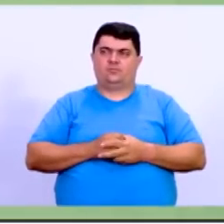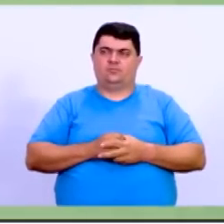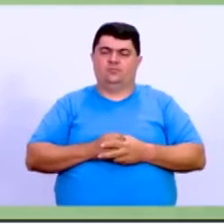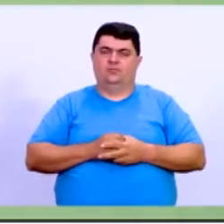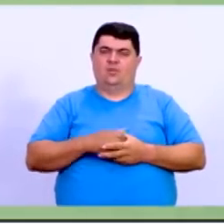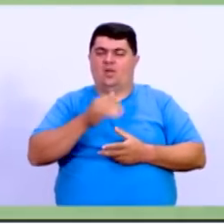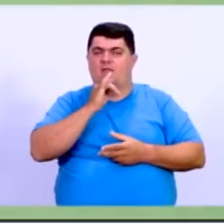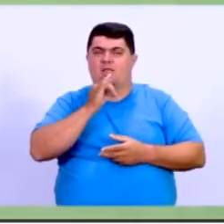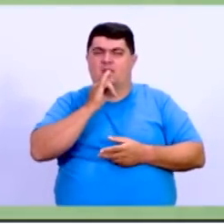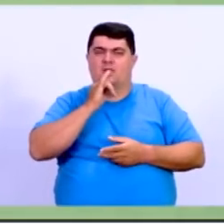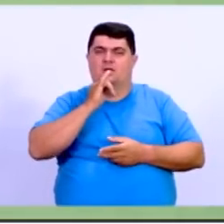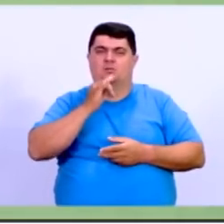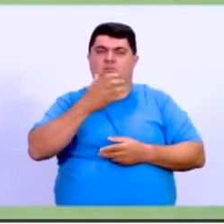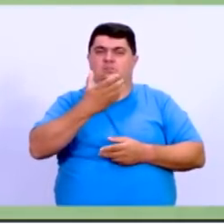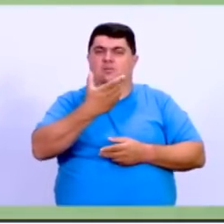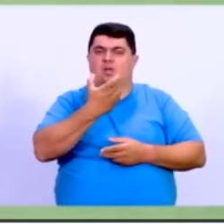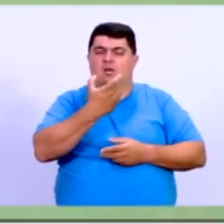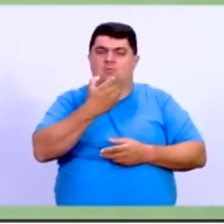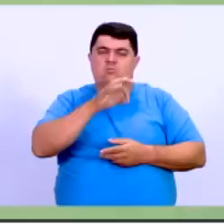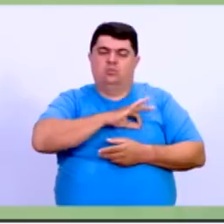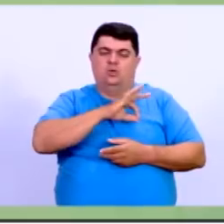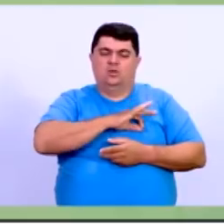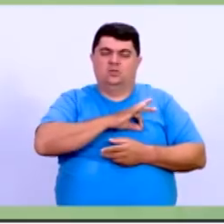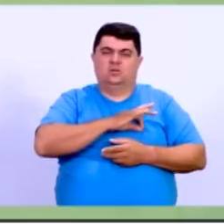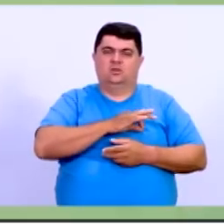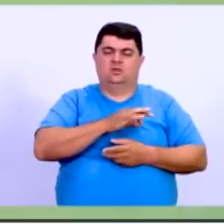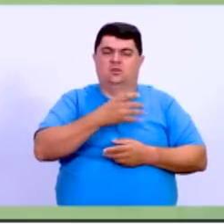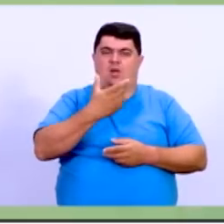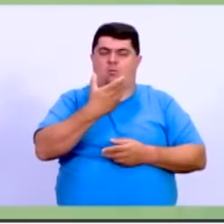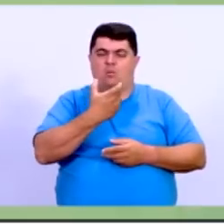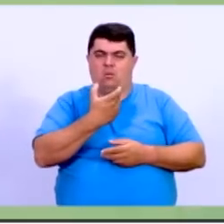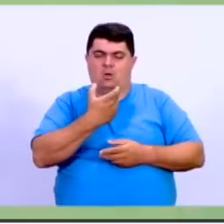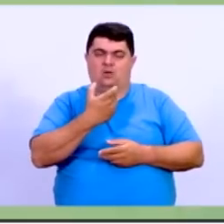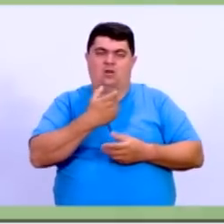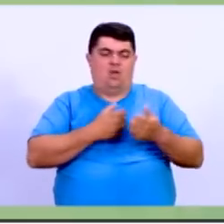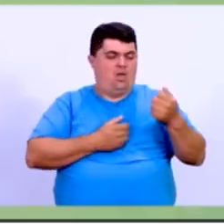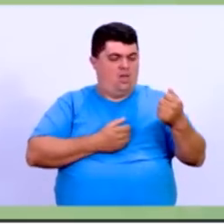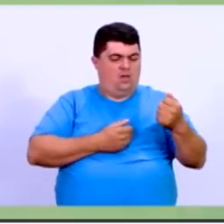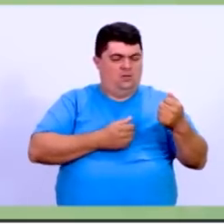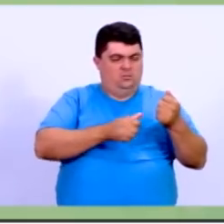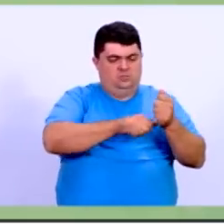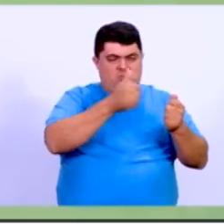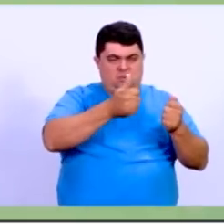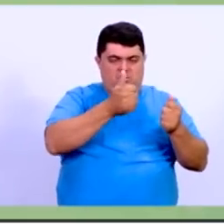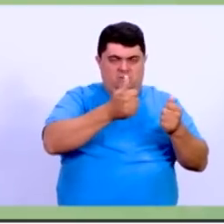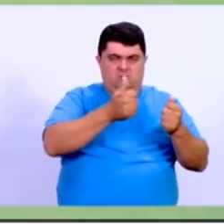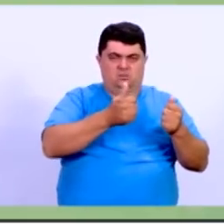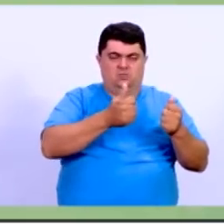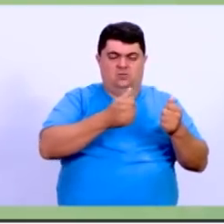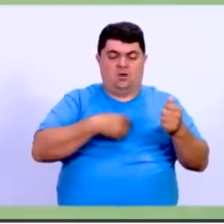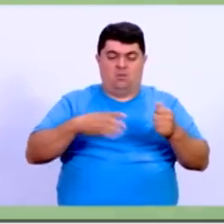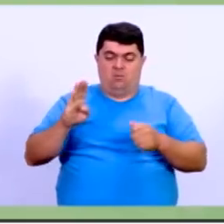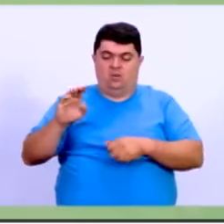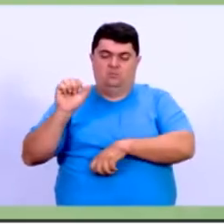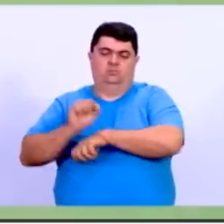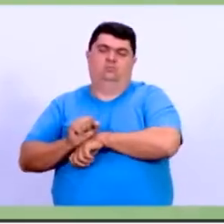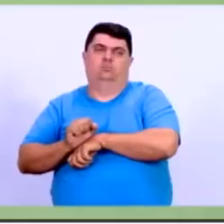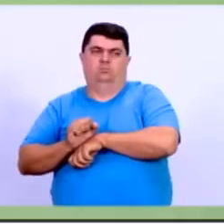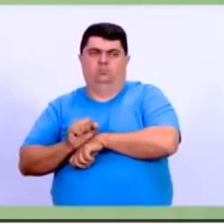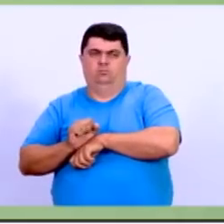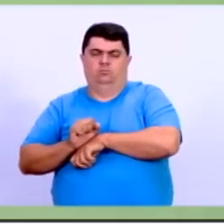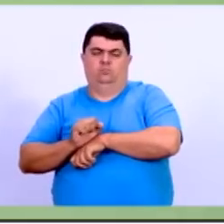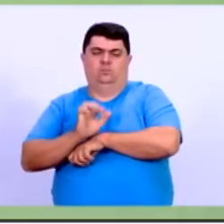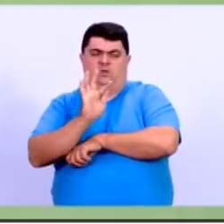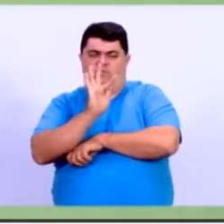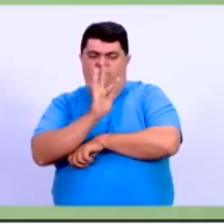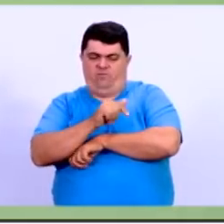deu o exemplo do rádio da polícia, né, professor? Então, ó, enquanto a A estiver falando, a B aguarda o A terminar, aí deu